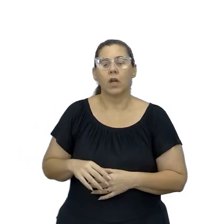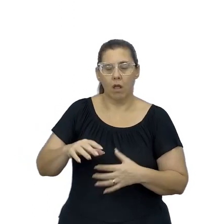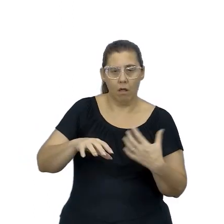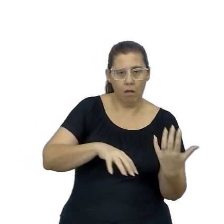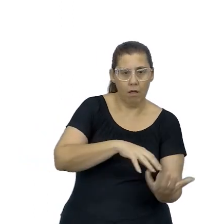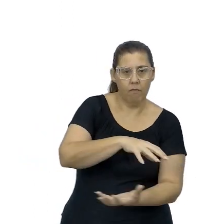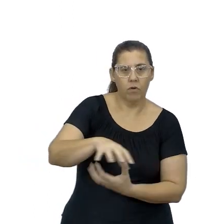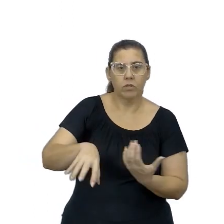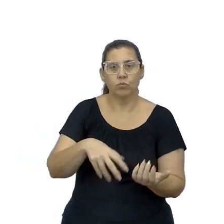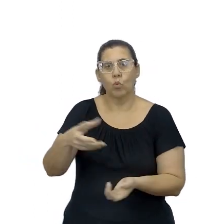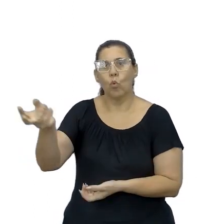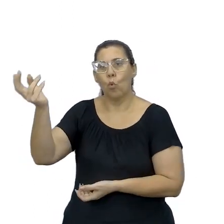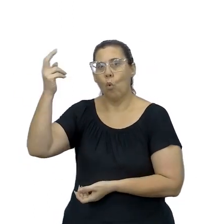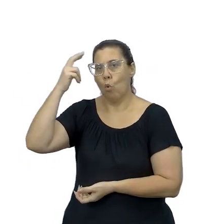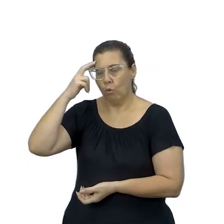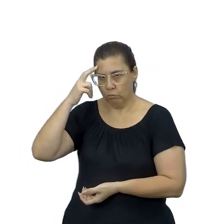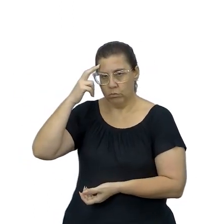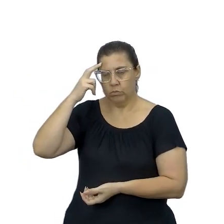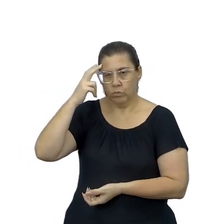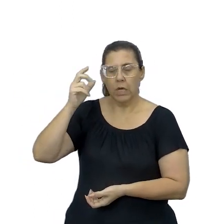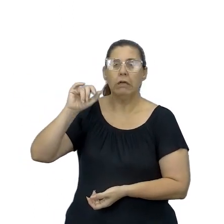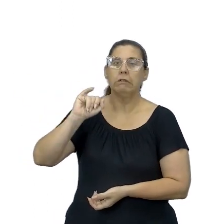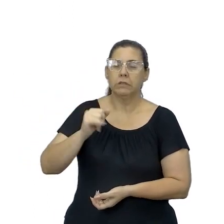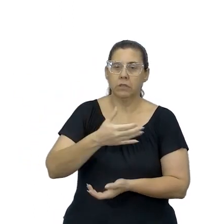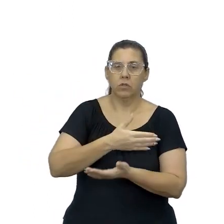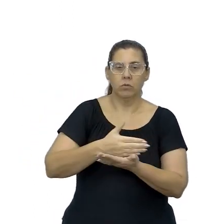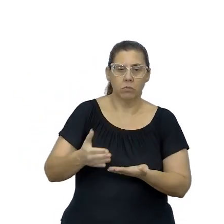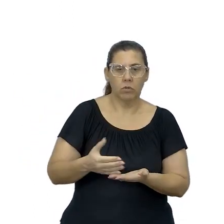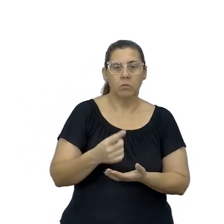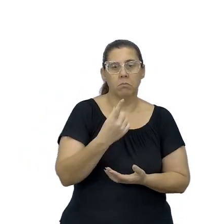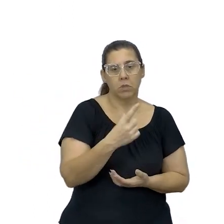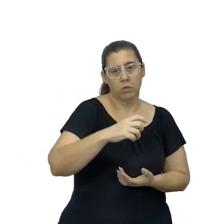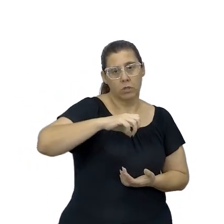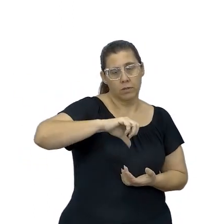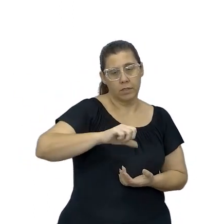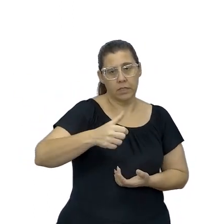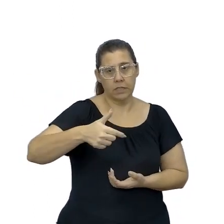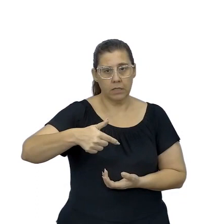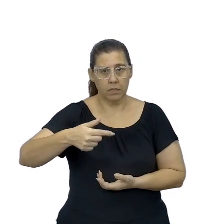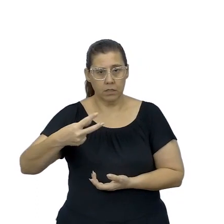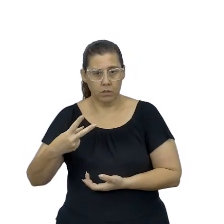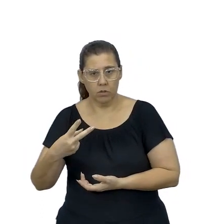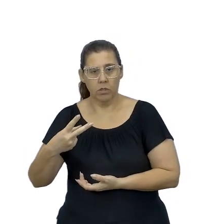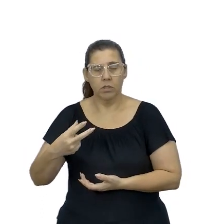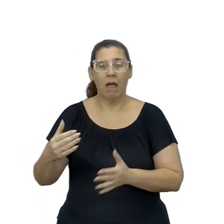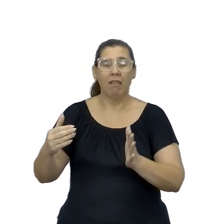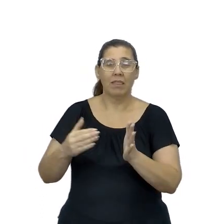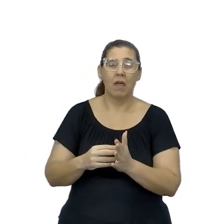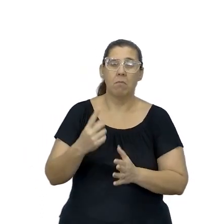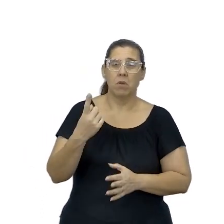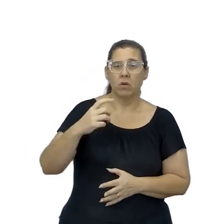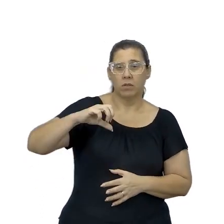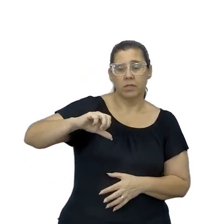Revolução Cultural. Então essa sim começou lá em 72 e foi até